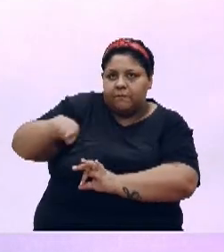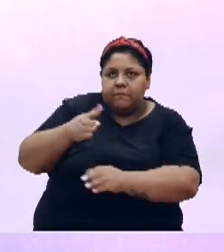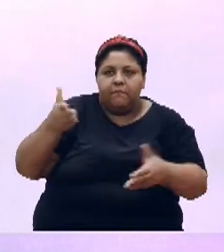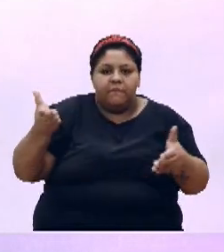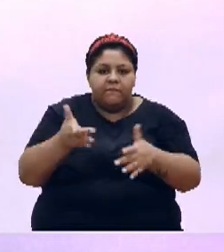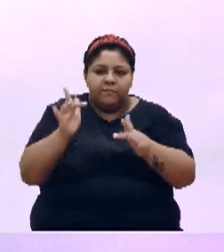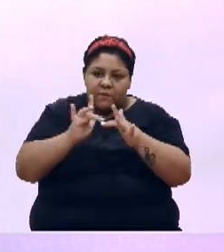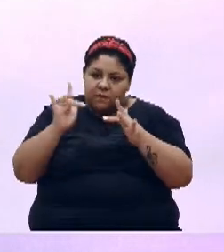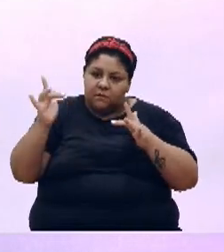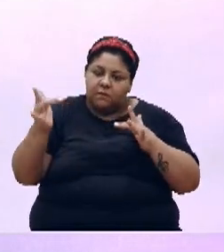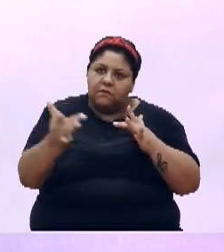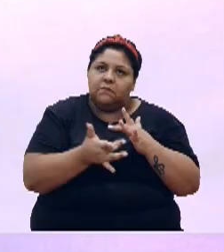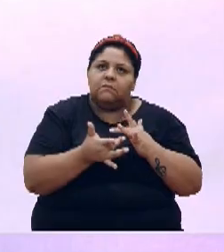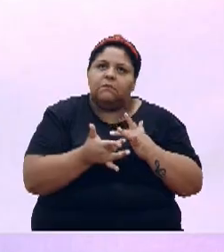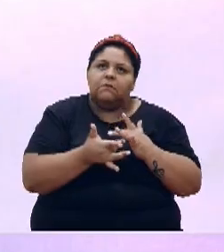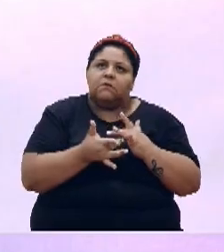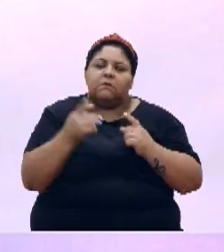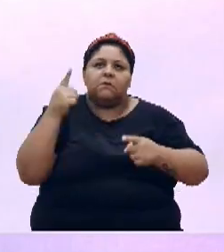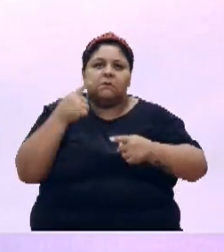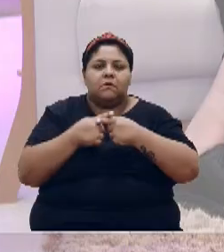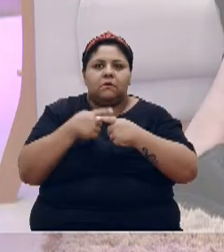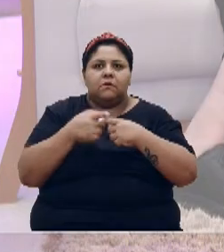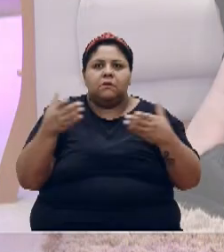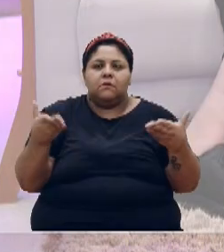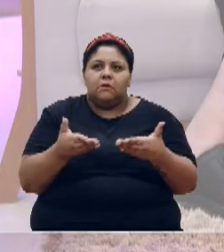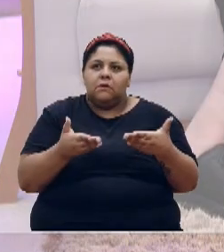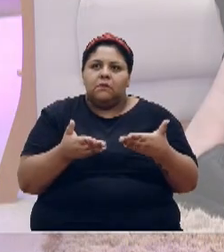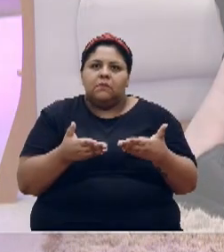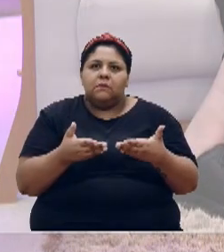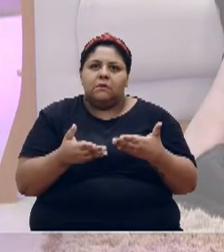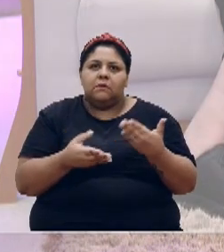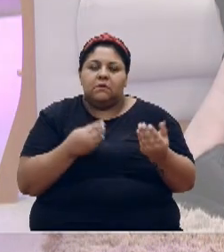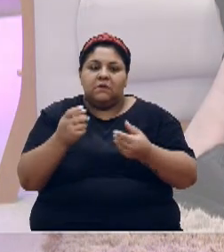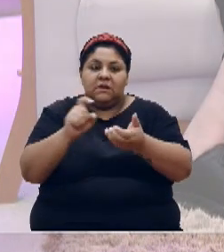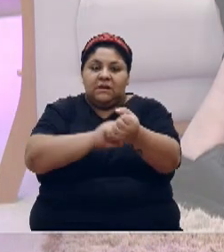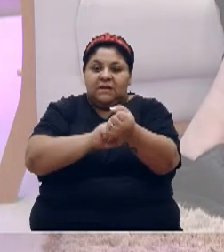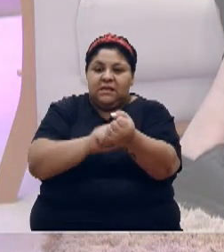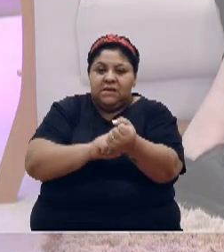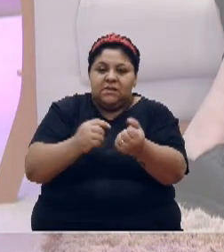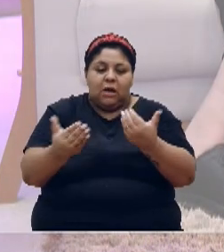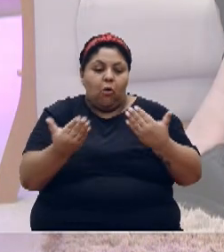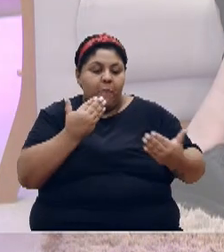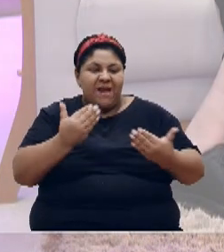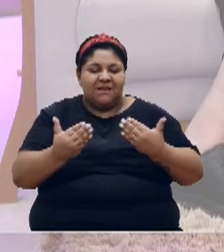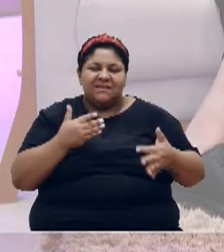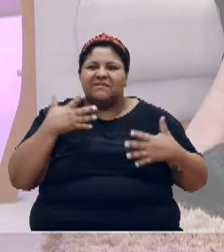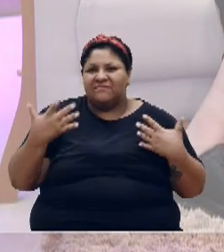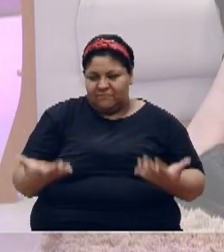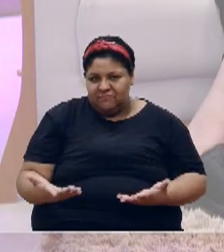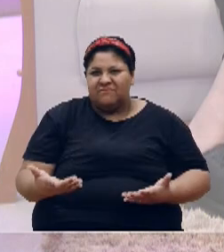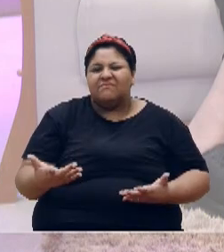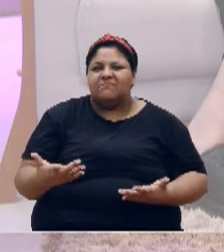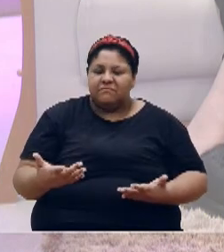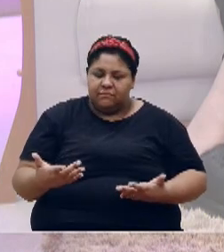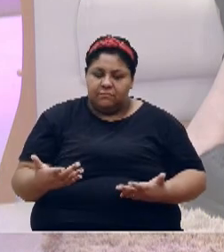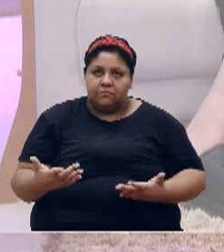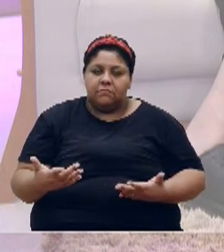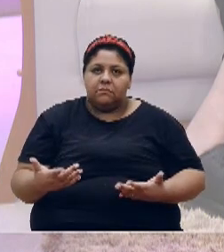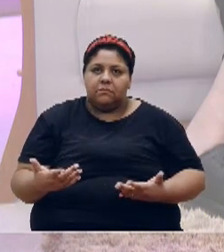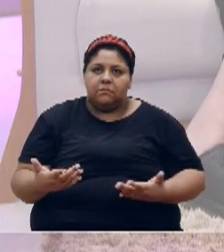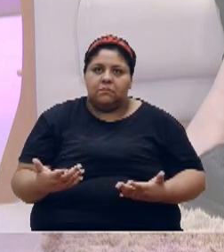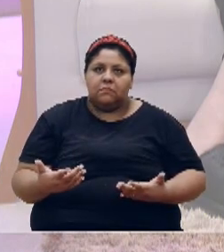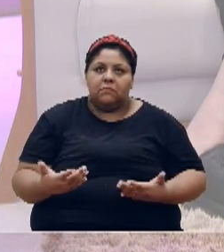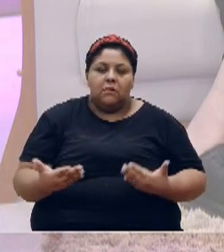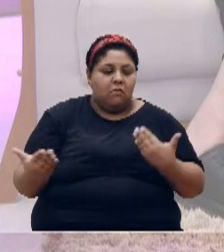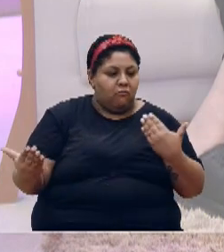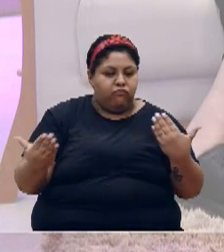redes sociais mais ainda, porque a gente tá nessa sociedade da comparação, né? Então, um se compara